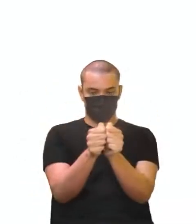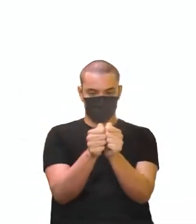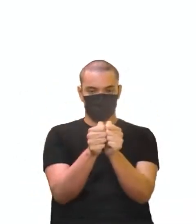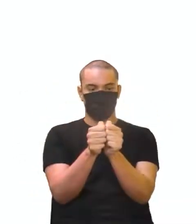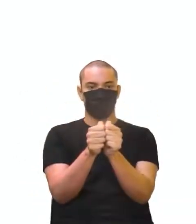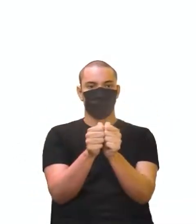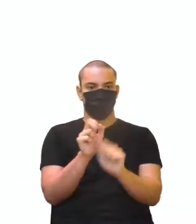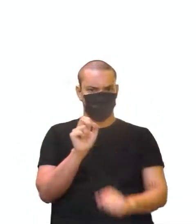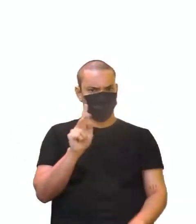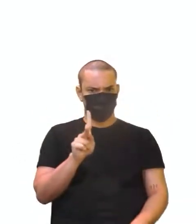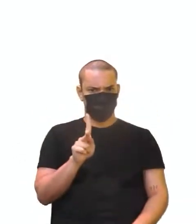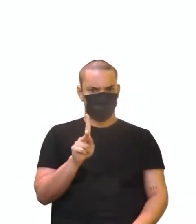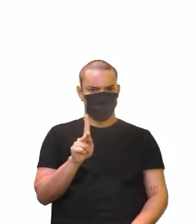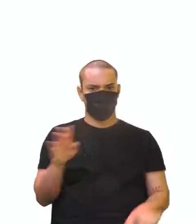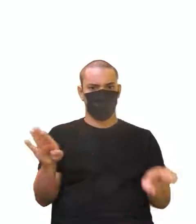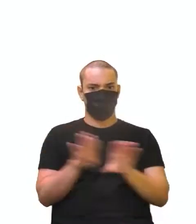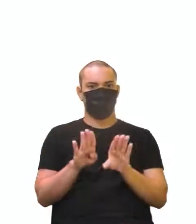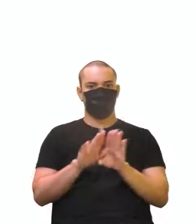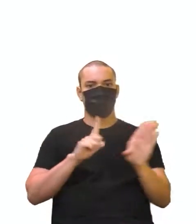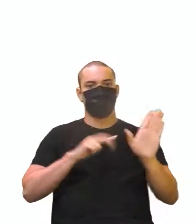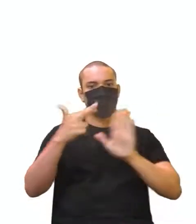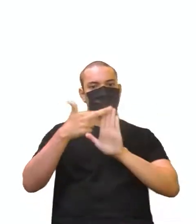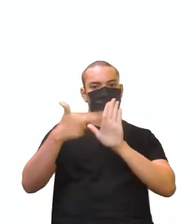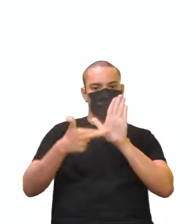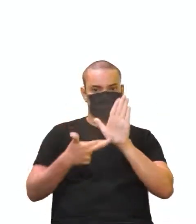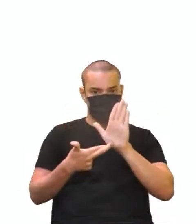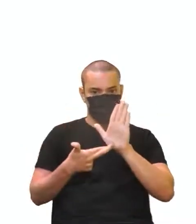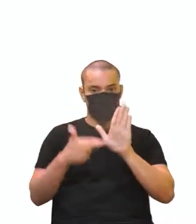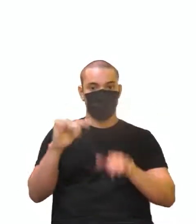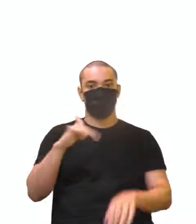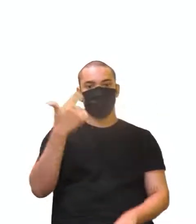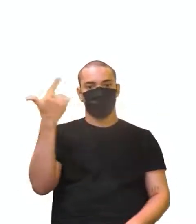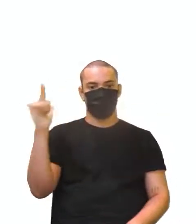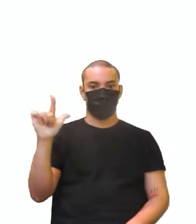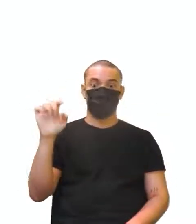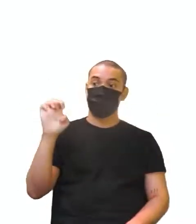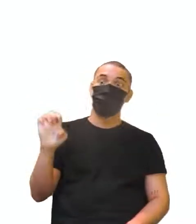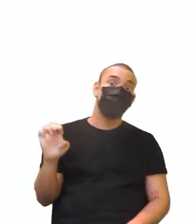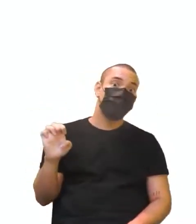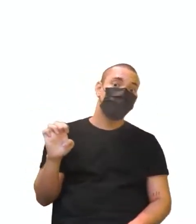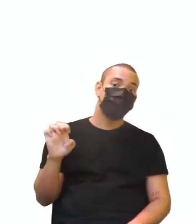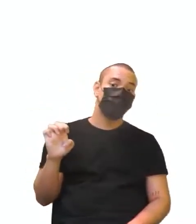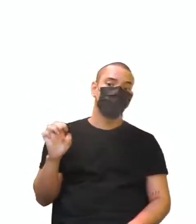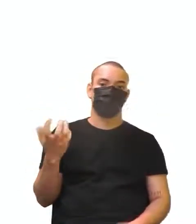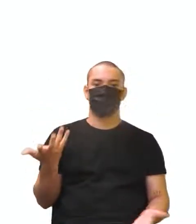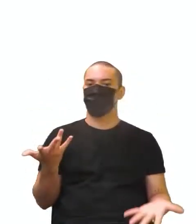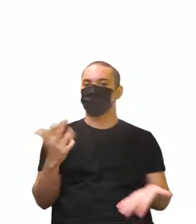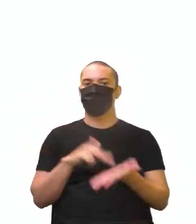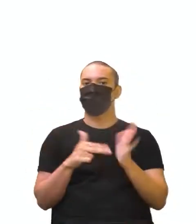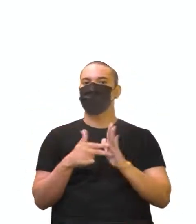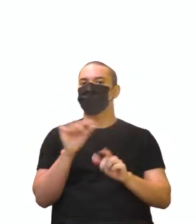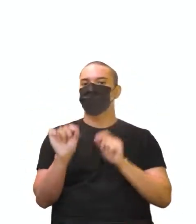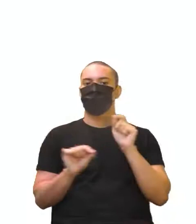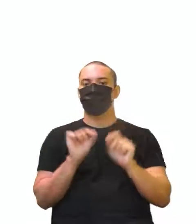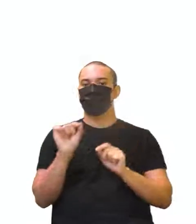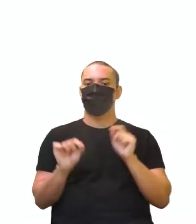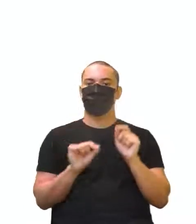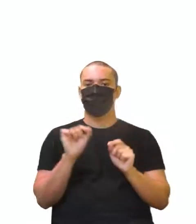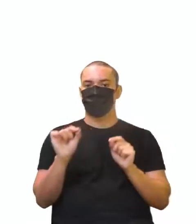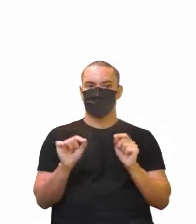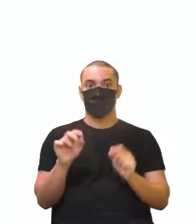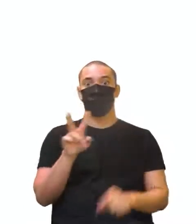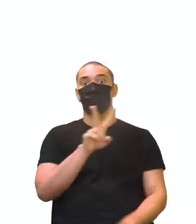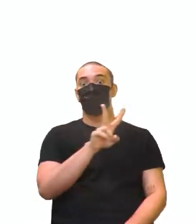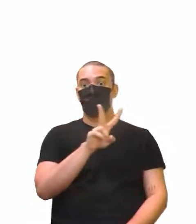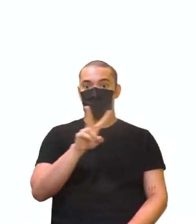probabilidades. Ok? Temos mais uma regrinha, que é a regra do E. Ou seja,